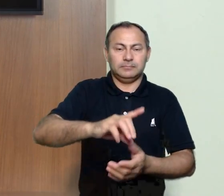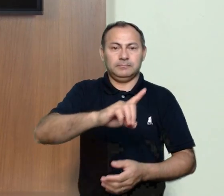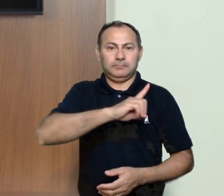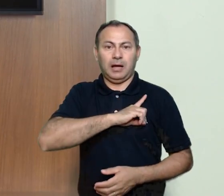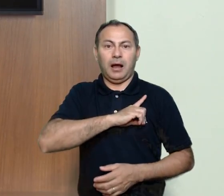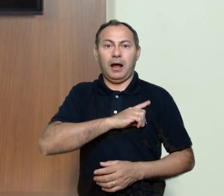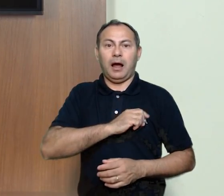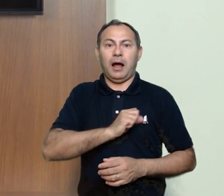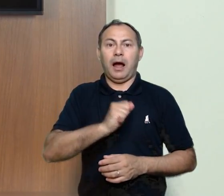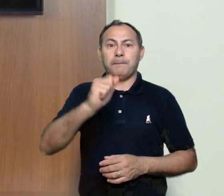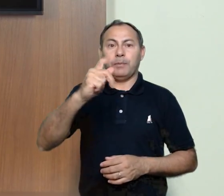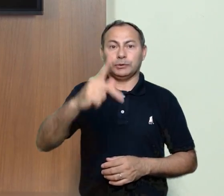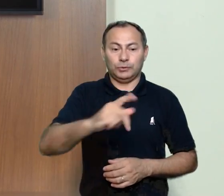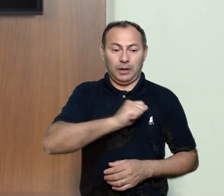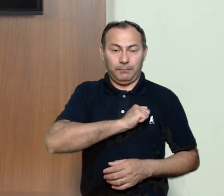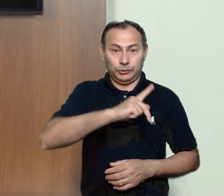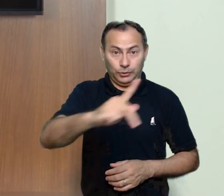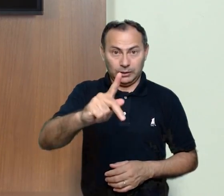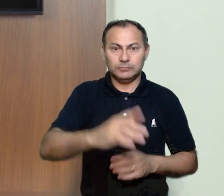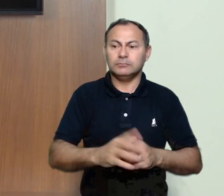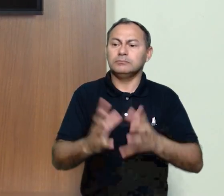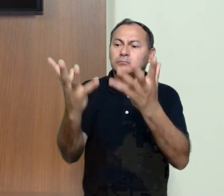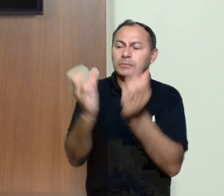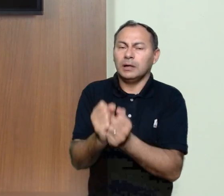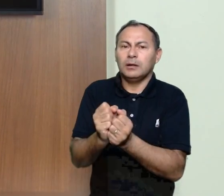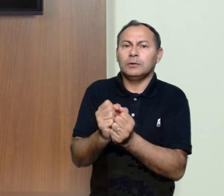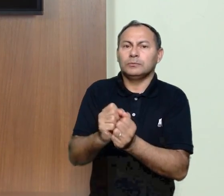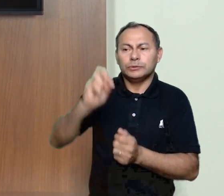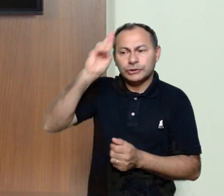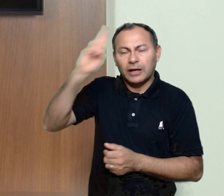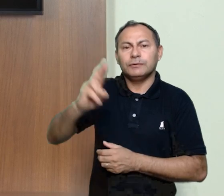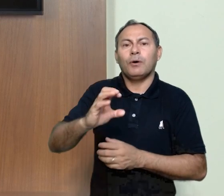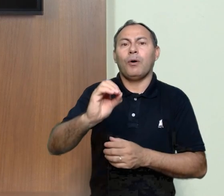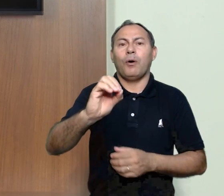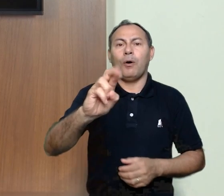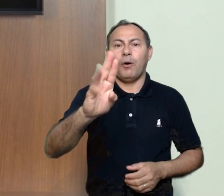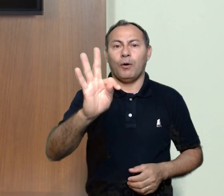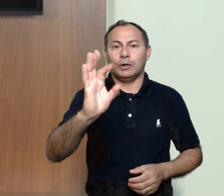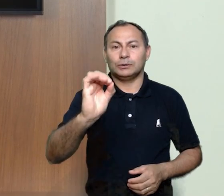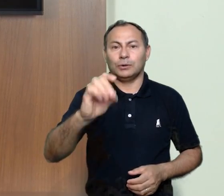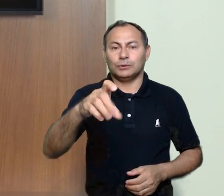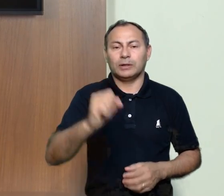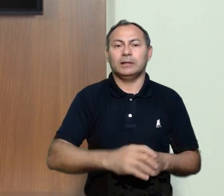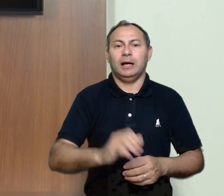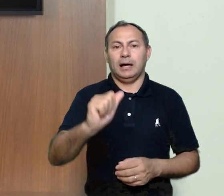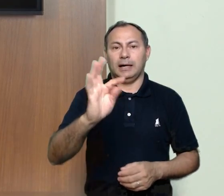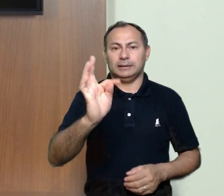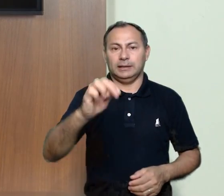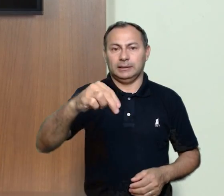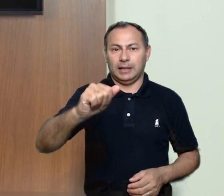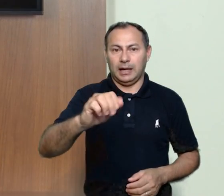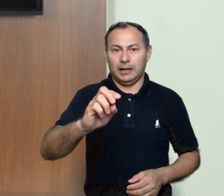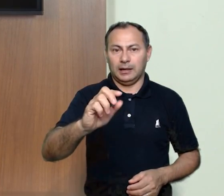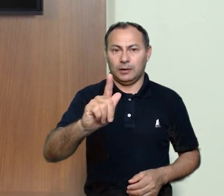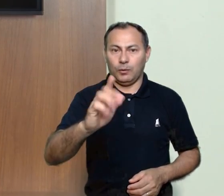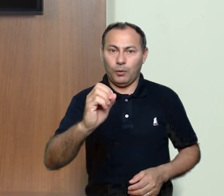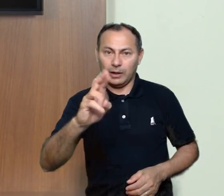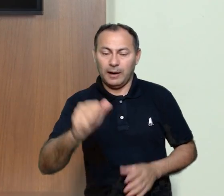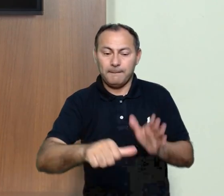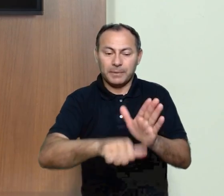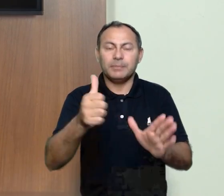apostólica, recebeu a visita do chefe dos ortodoxos, Atenágoras I, e